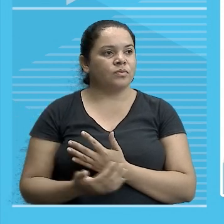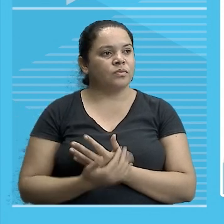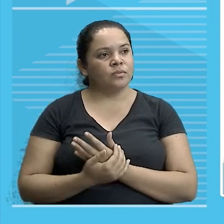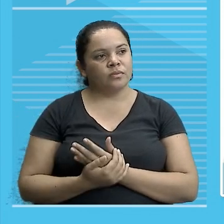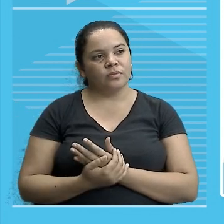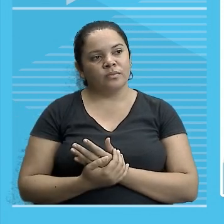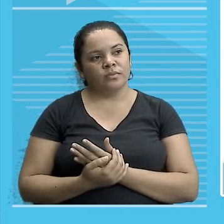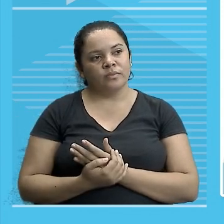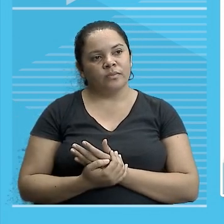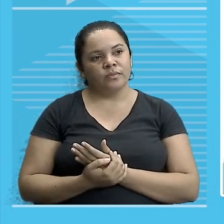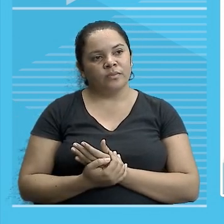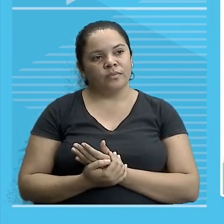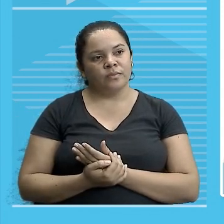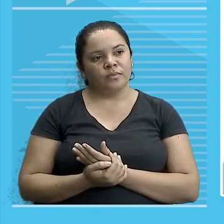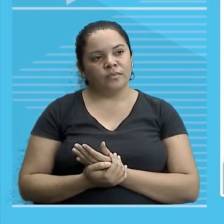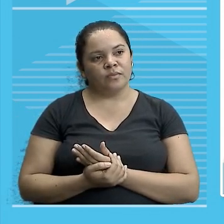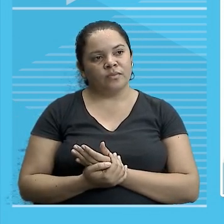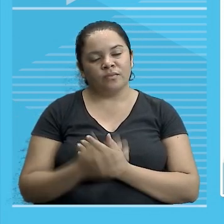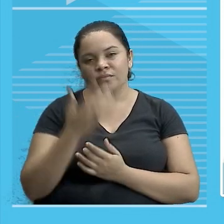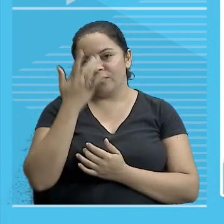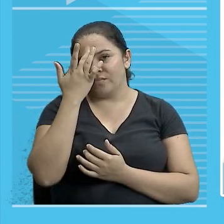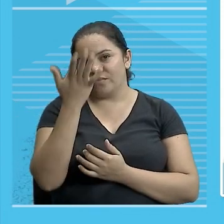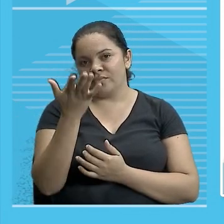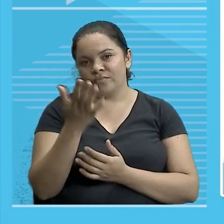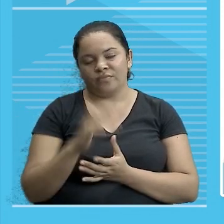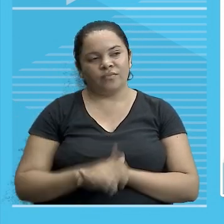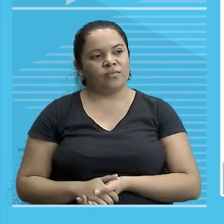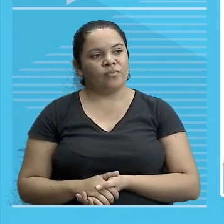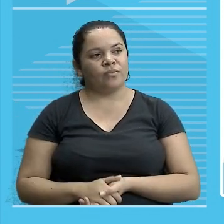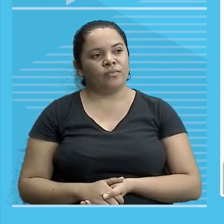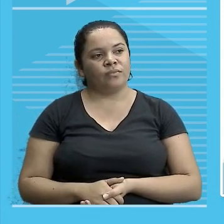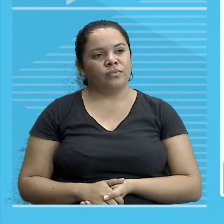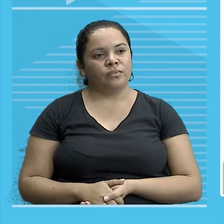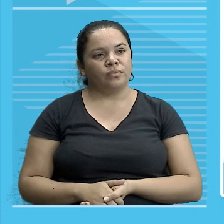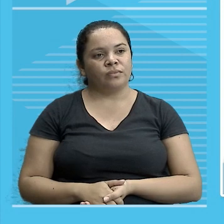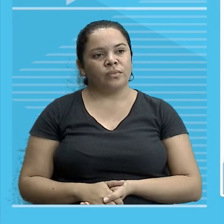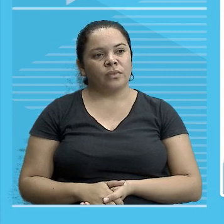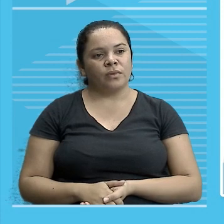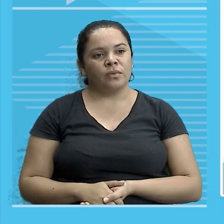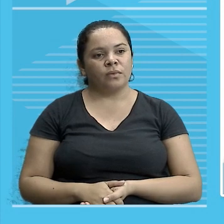Recebe o nome de quê? Fácil. 2 minutos e eu volto. Até já.